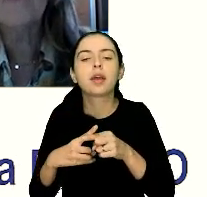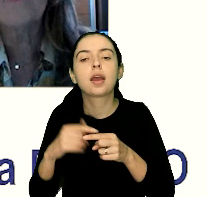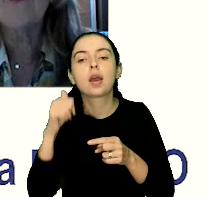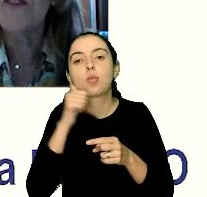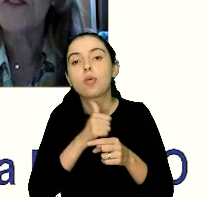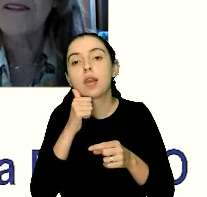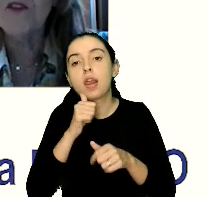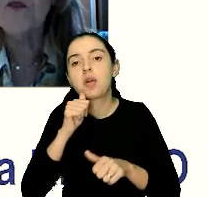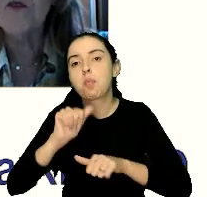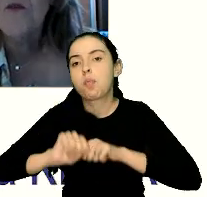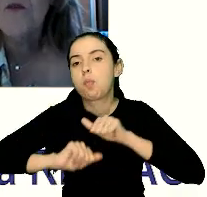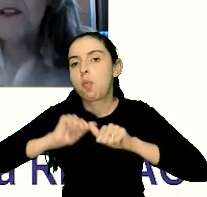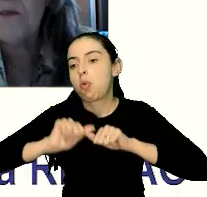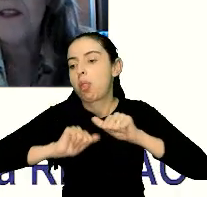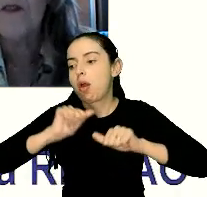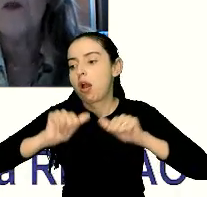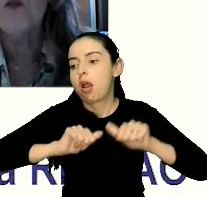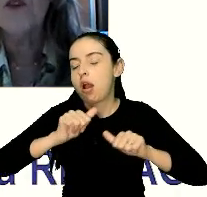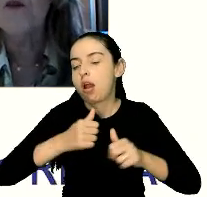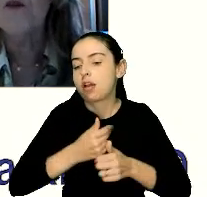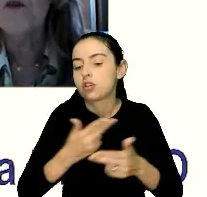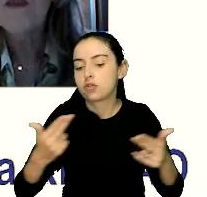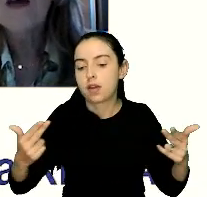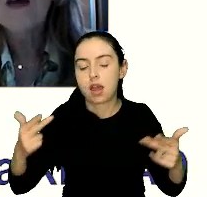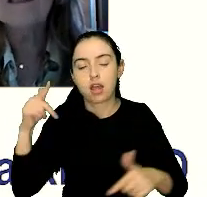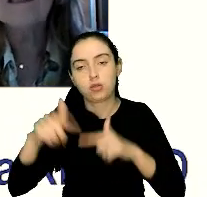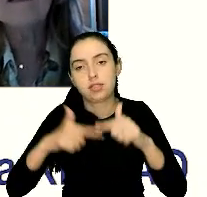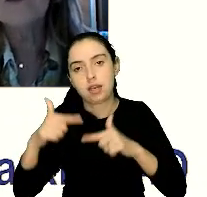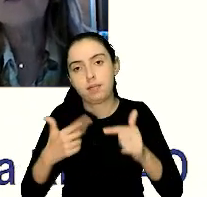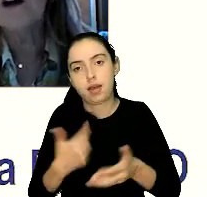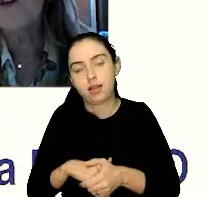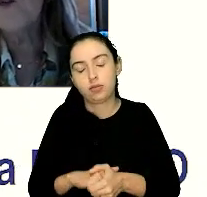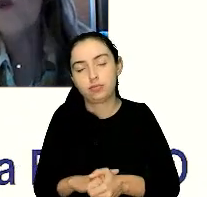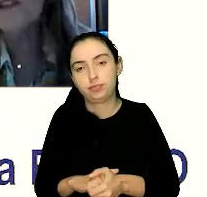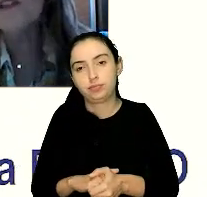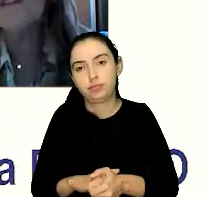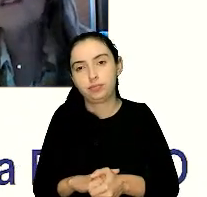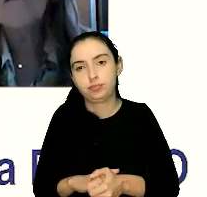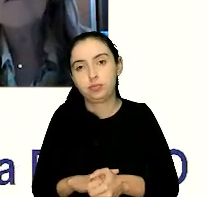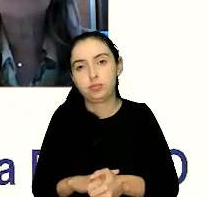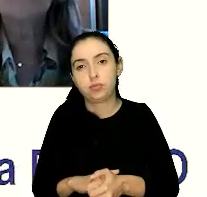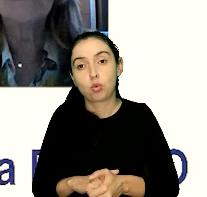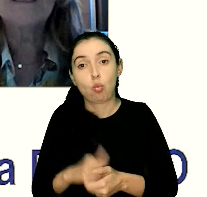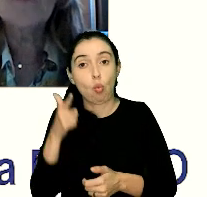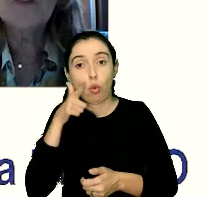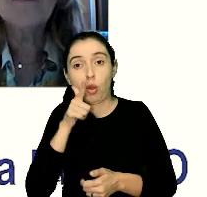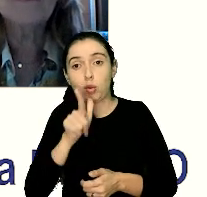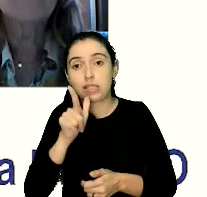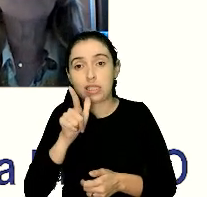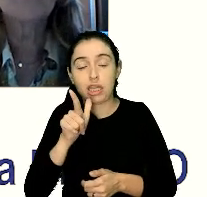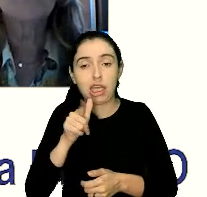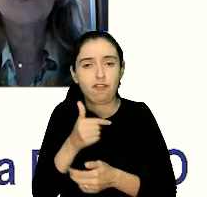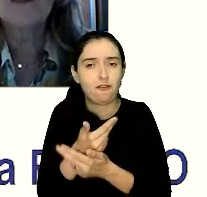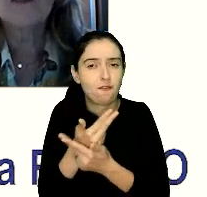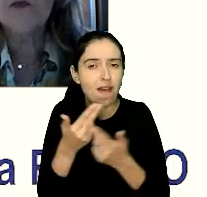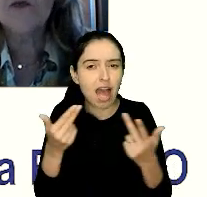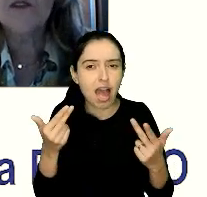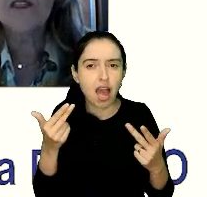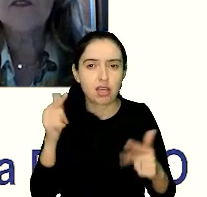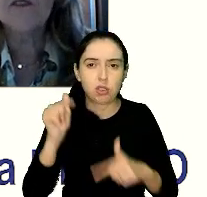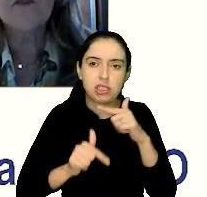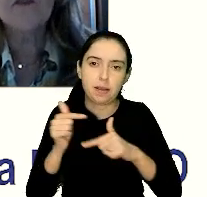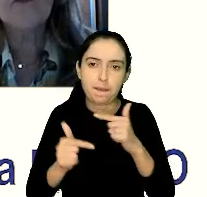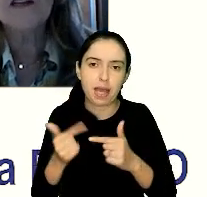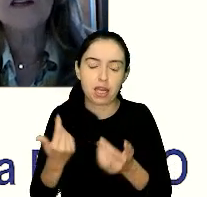se virar nos 30, me desculpem a expressão coloquial, mas que tem que dar conta de tantos afazeres, de